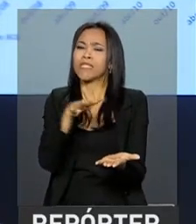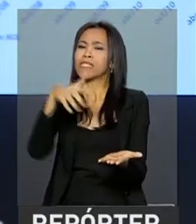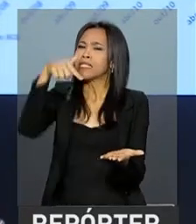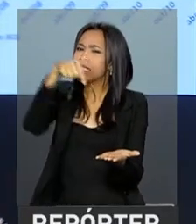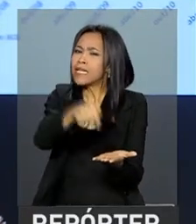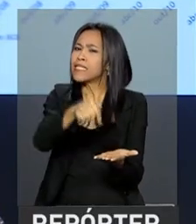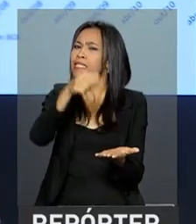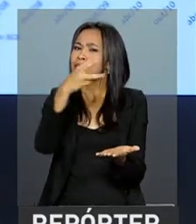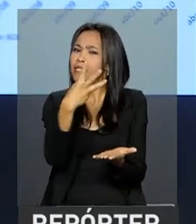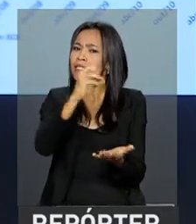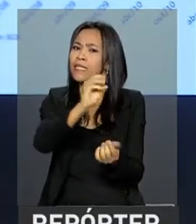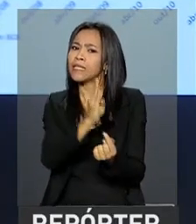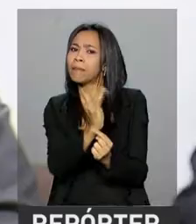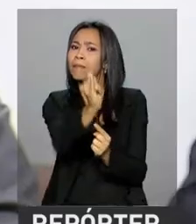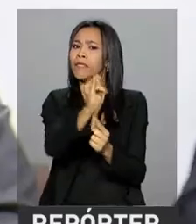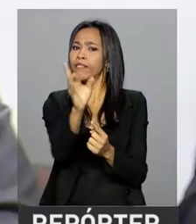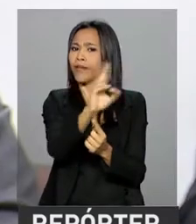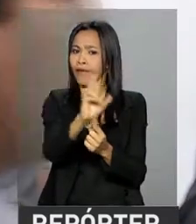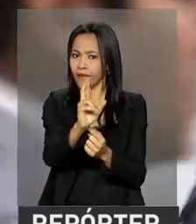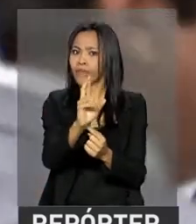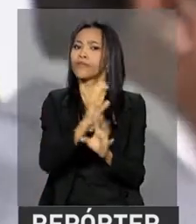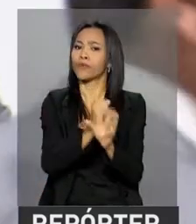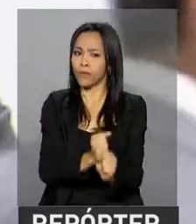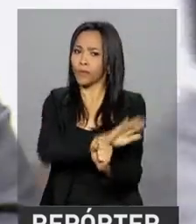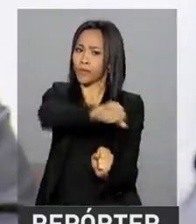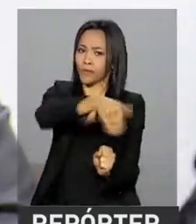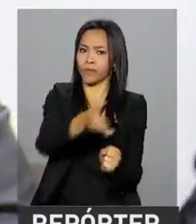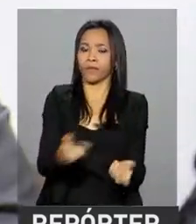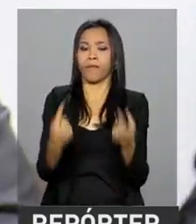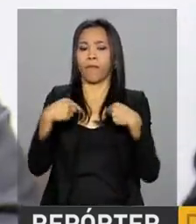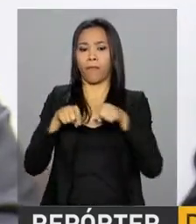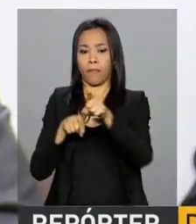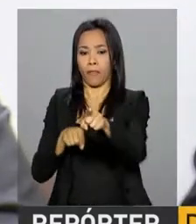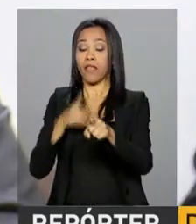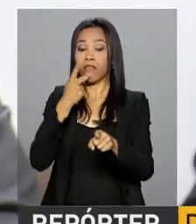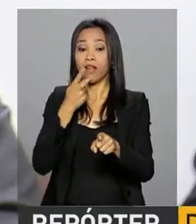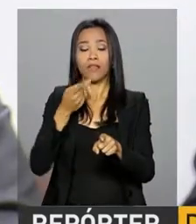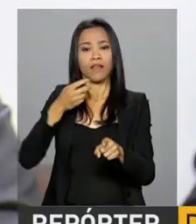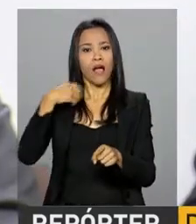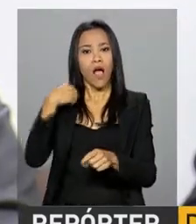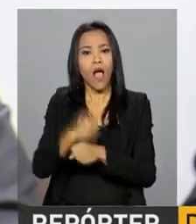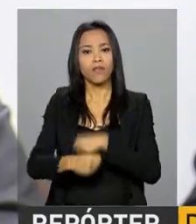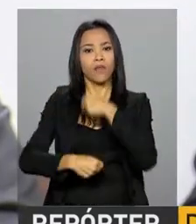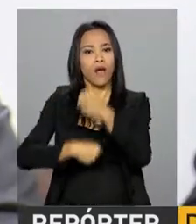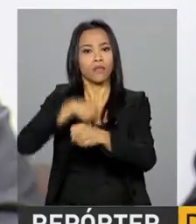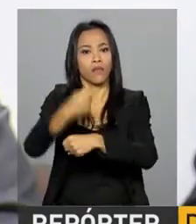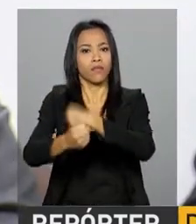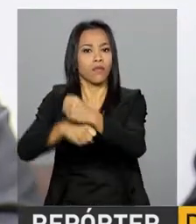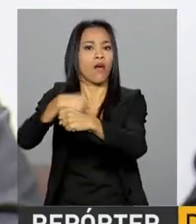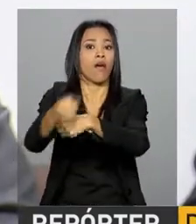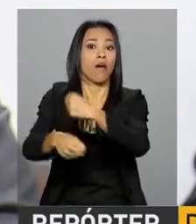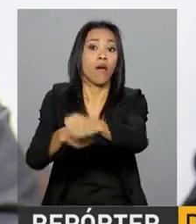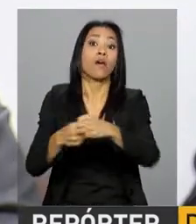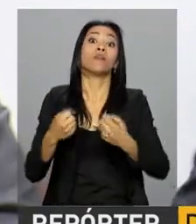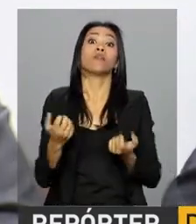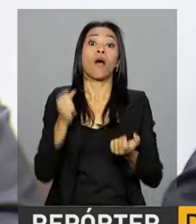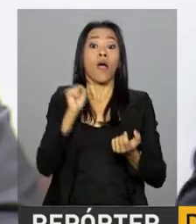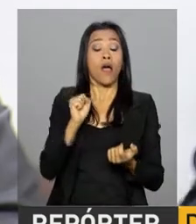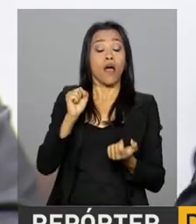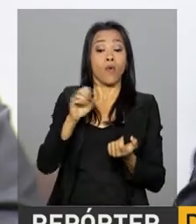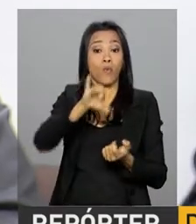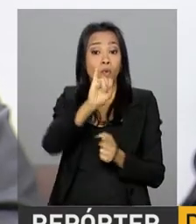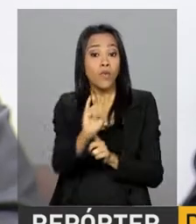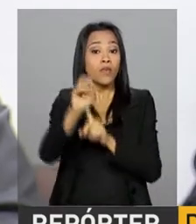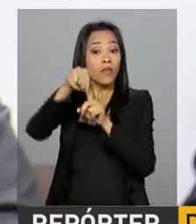730 bilhões de reais. A cada ano que foi passando, a nossa despesa previdenciária foi